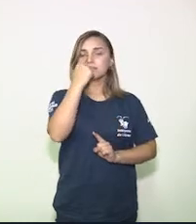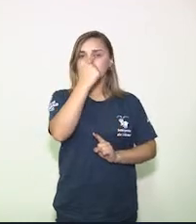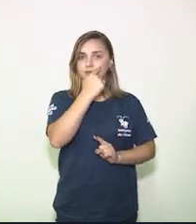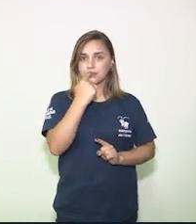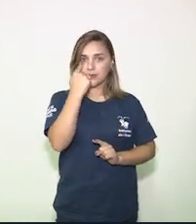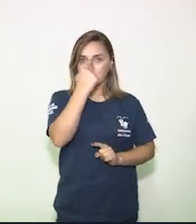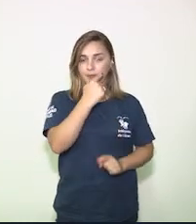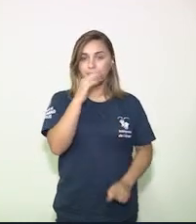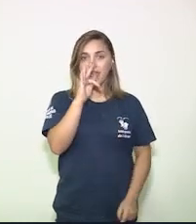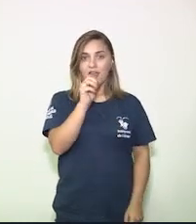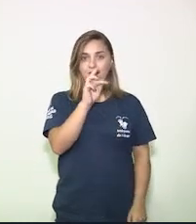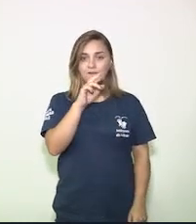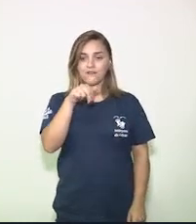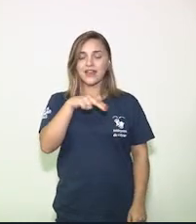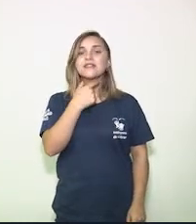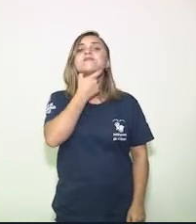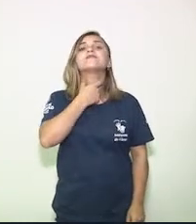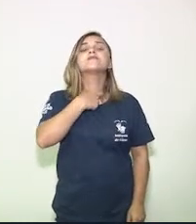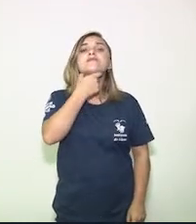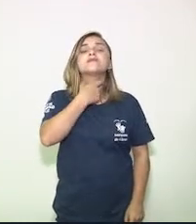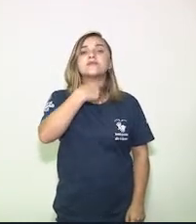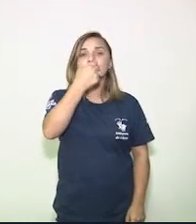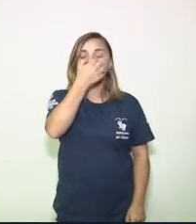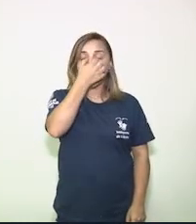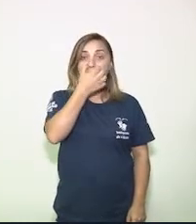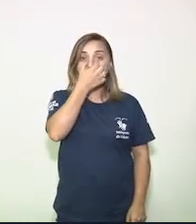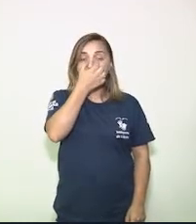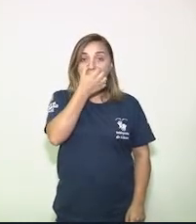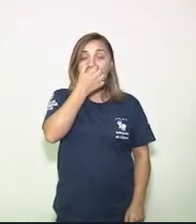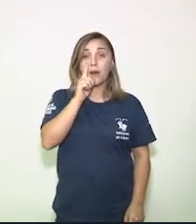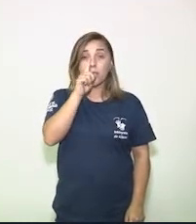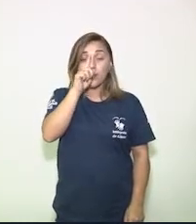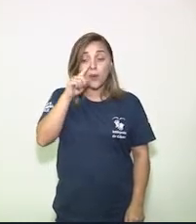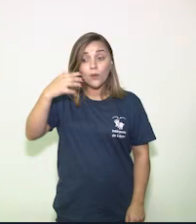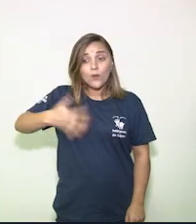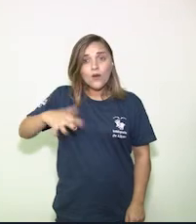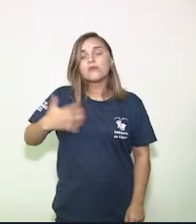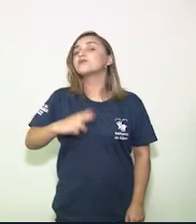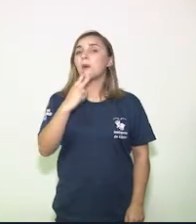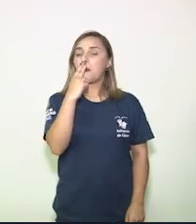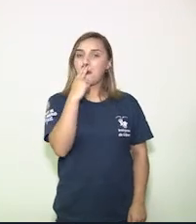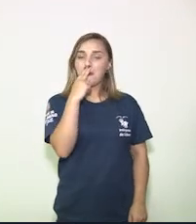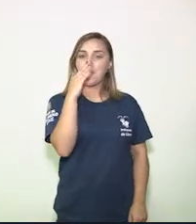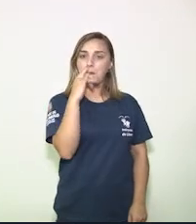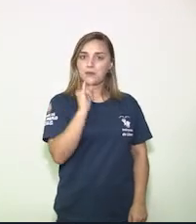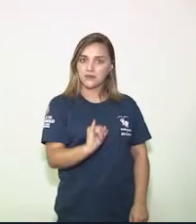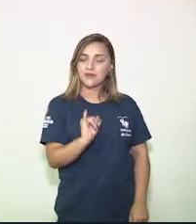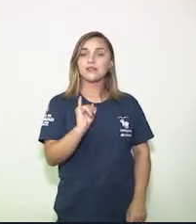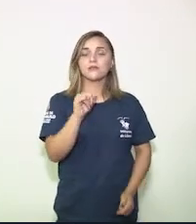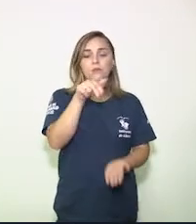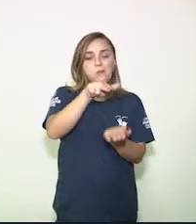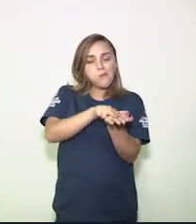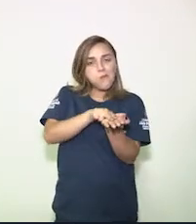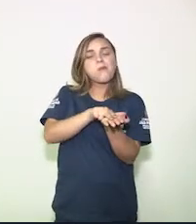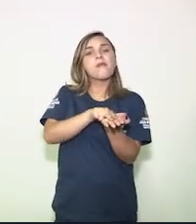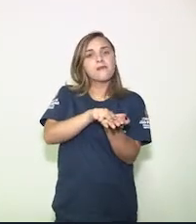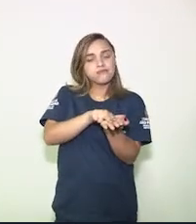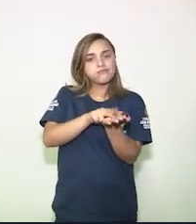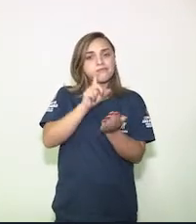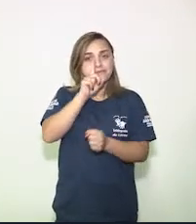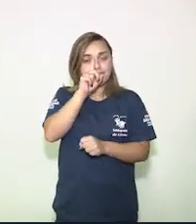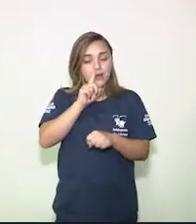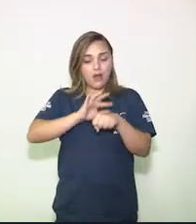nasofaringe e muito maior que adultos gravemente internados em UTI com o quadro clínico de